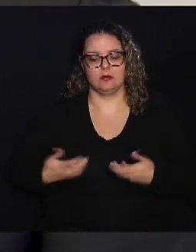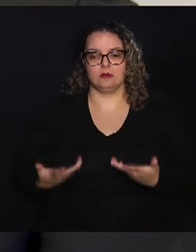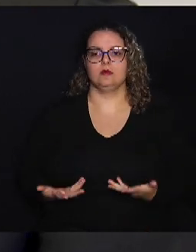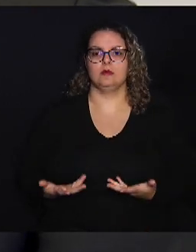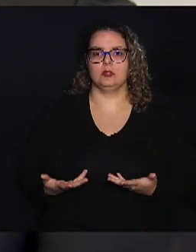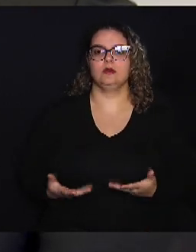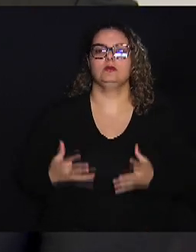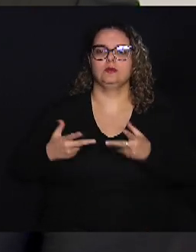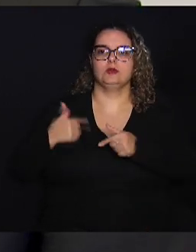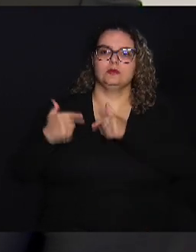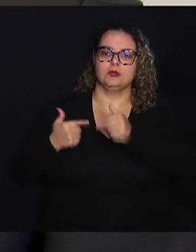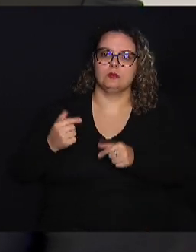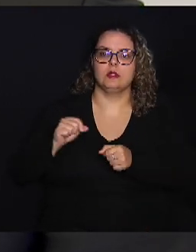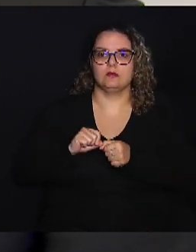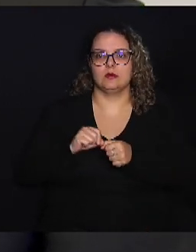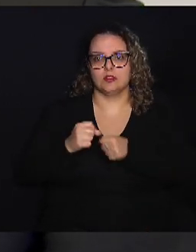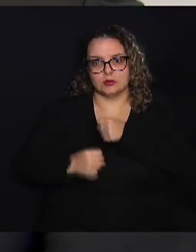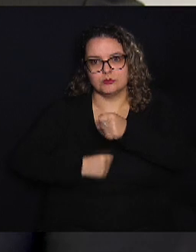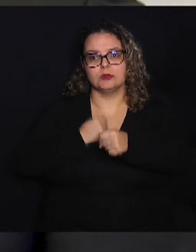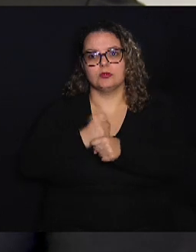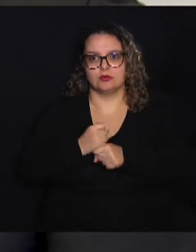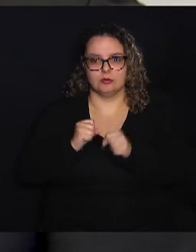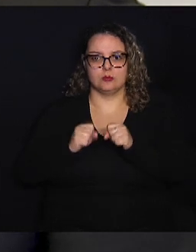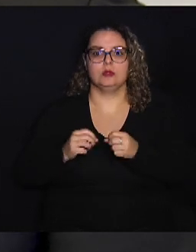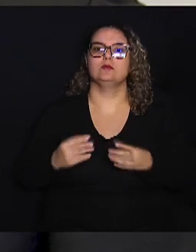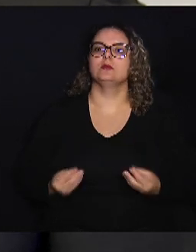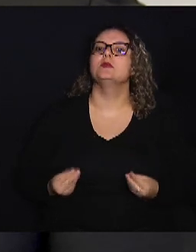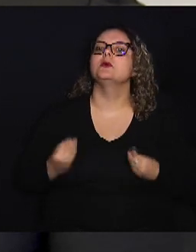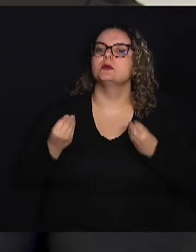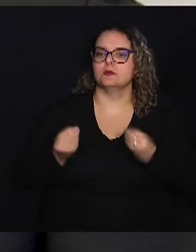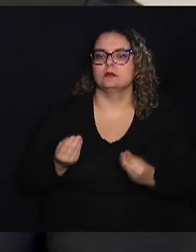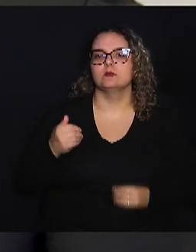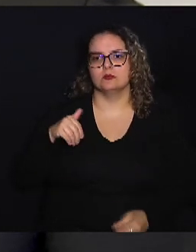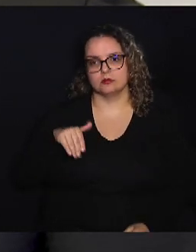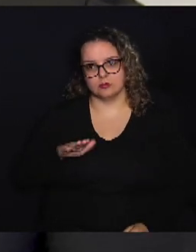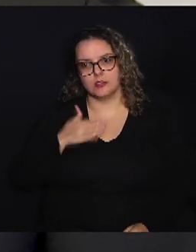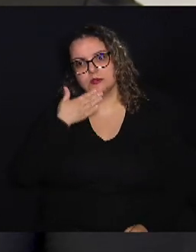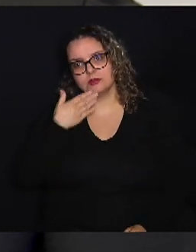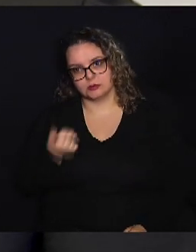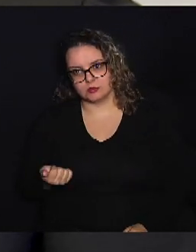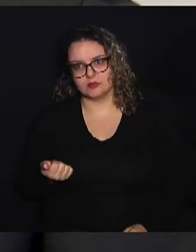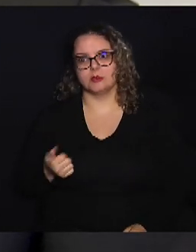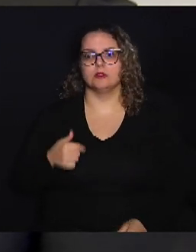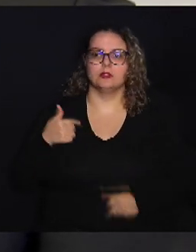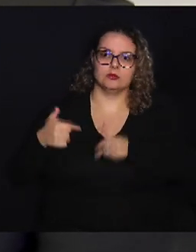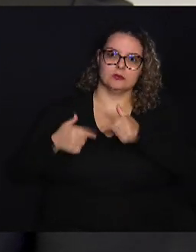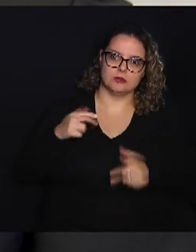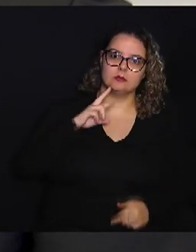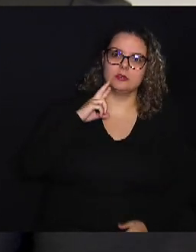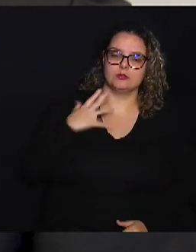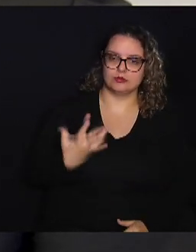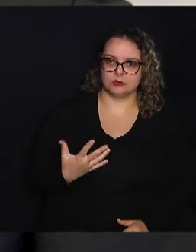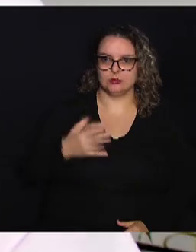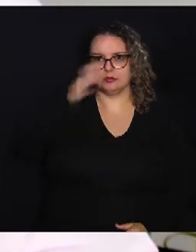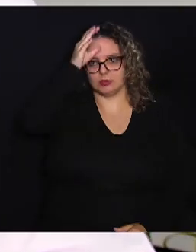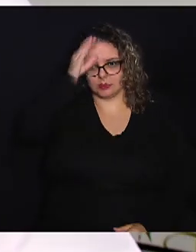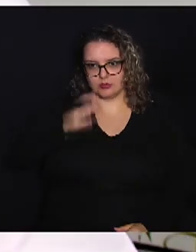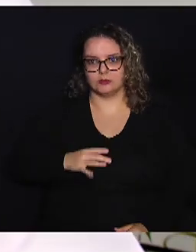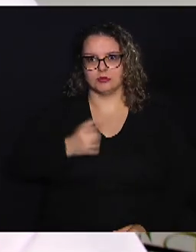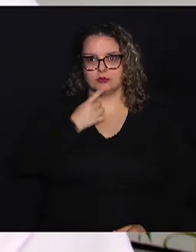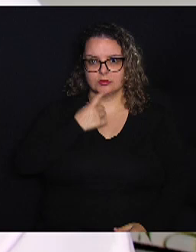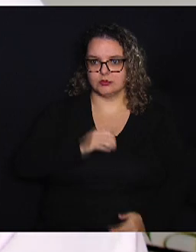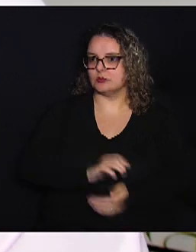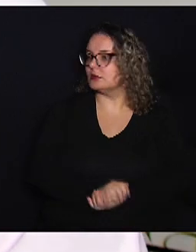sendo realizado durante o ano, para podermos entregar cada vez melhor o resultado de transparência para o cidadão campineiro.